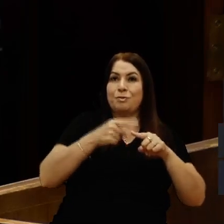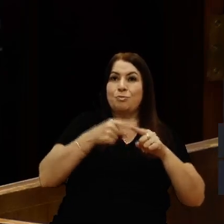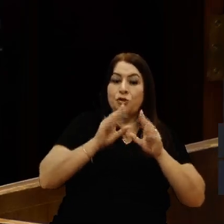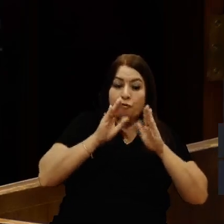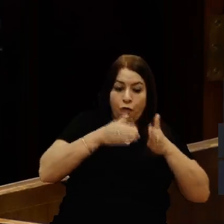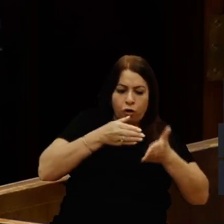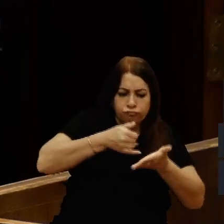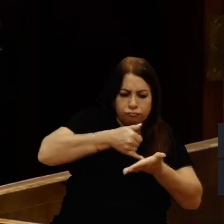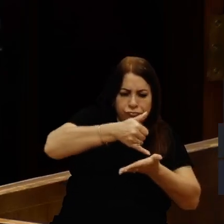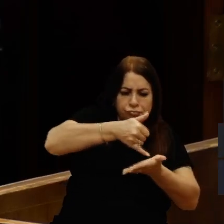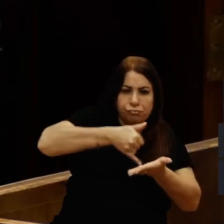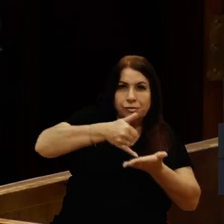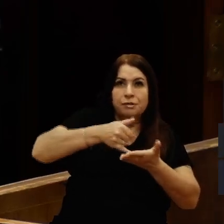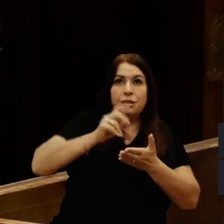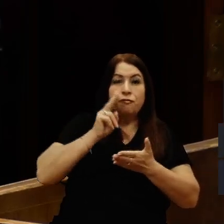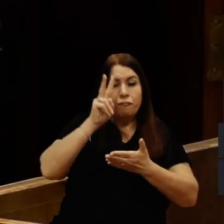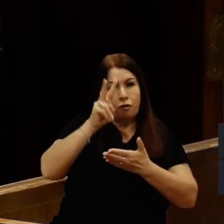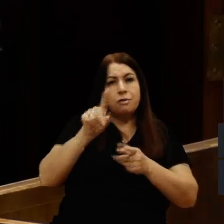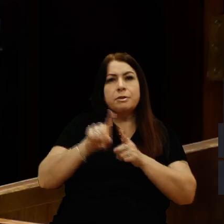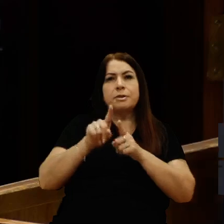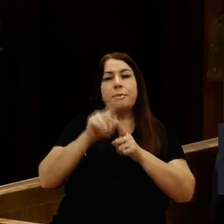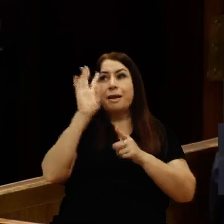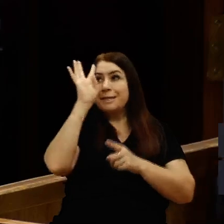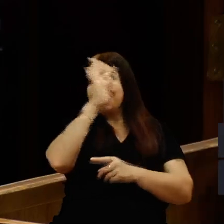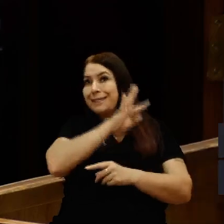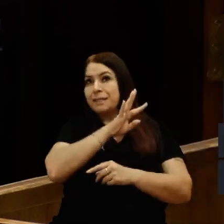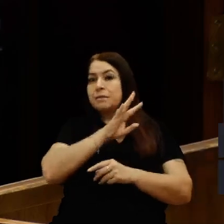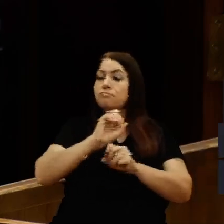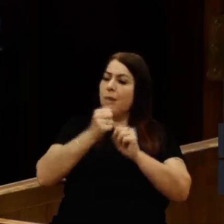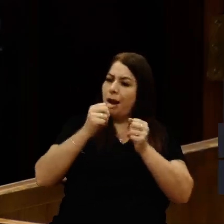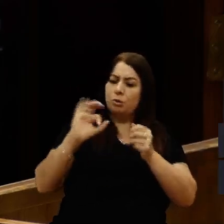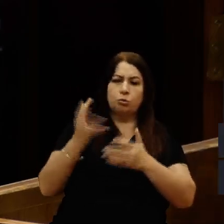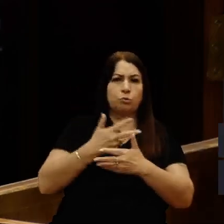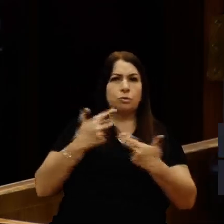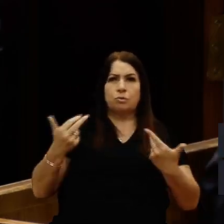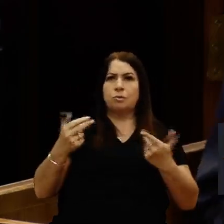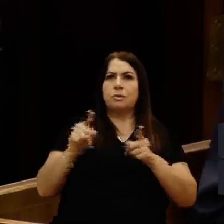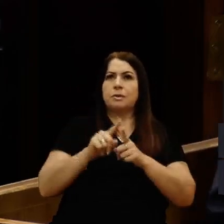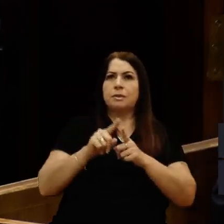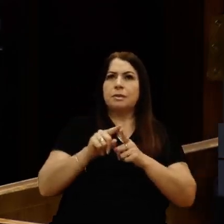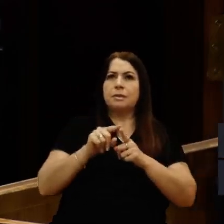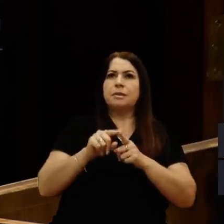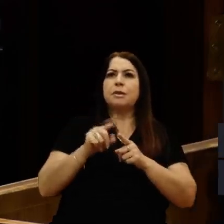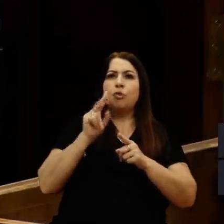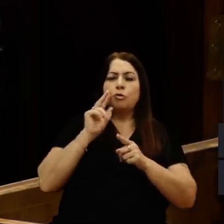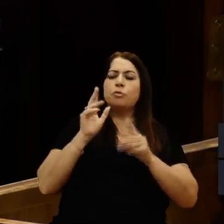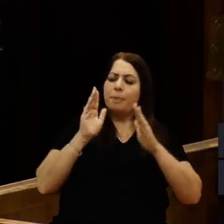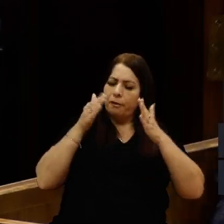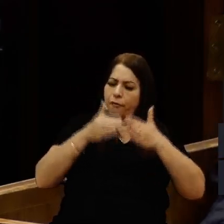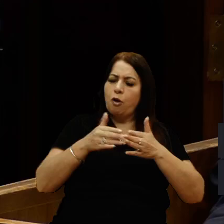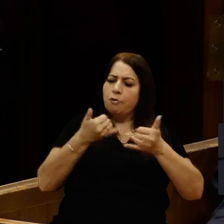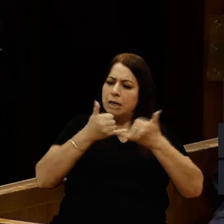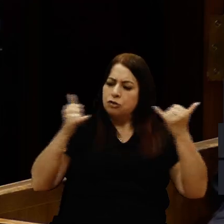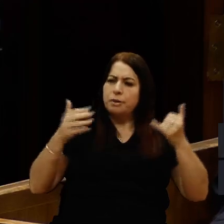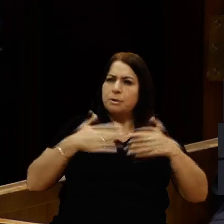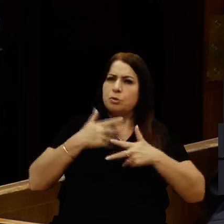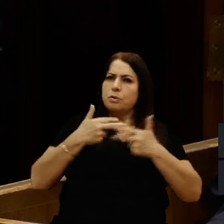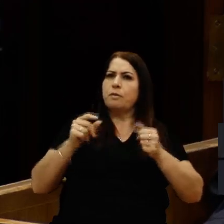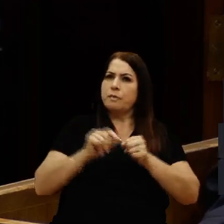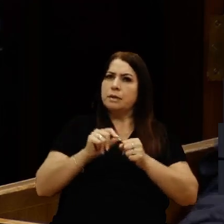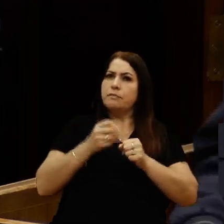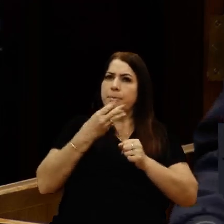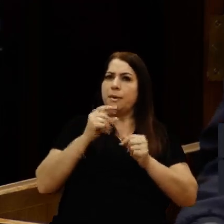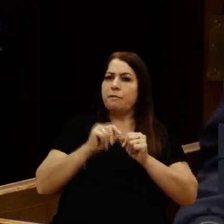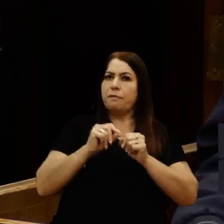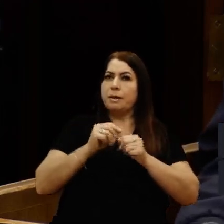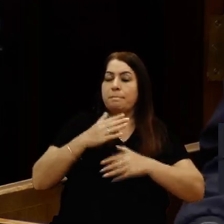foco. Então, foco é força e distração destrói. Então, o que eu pego para fazer, eu gosto de botar foco, botar energia e fazer bem